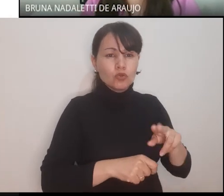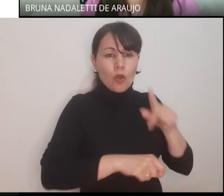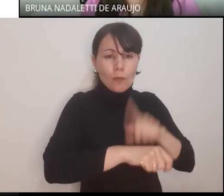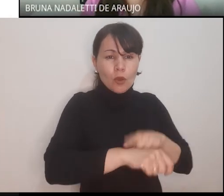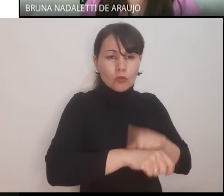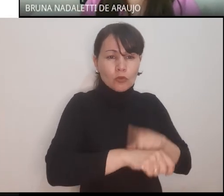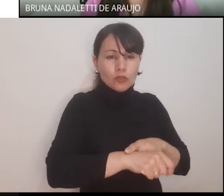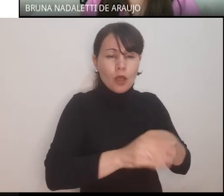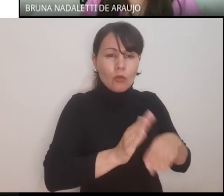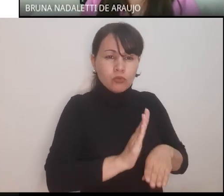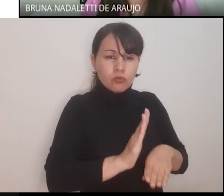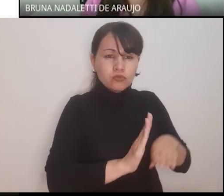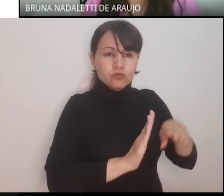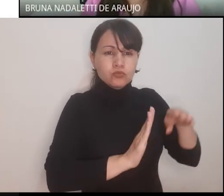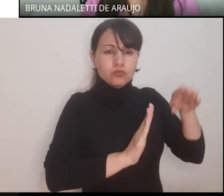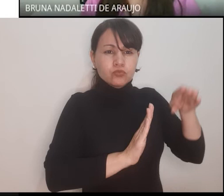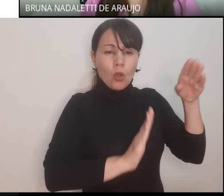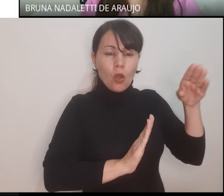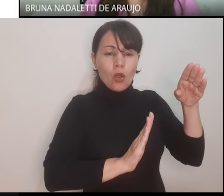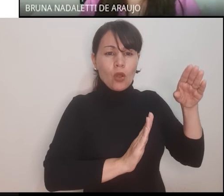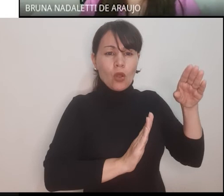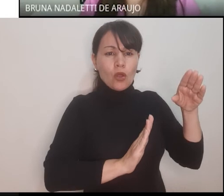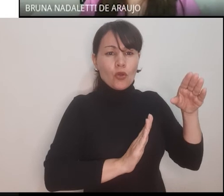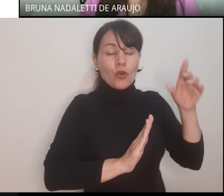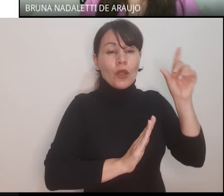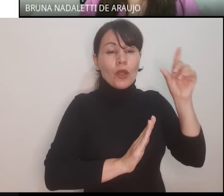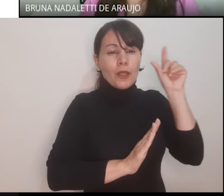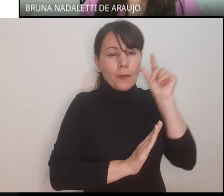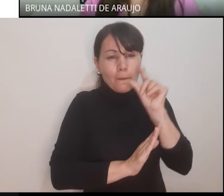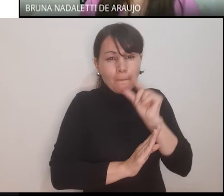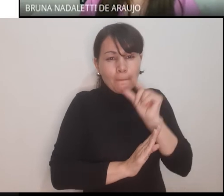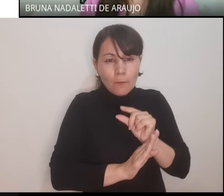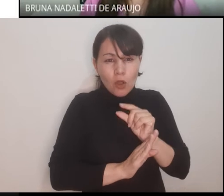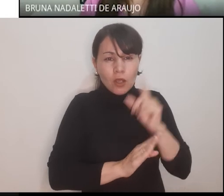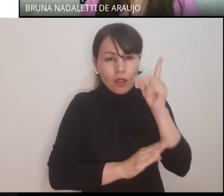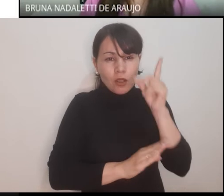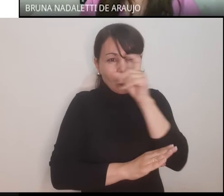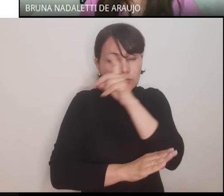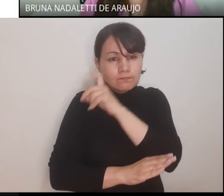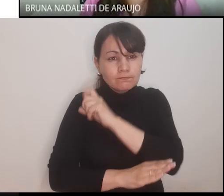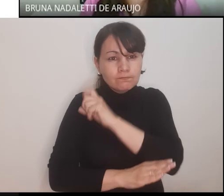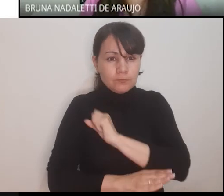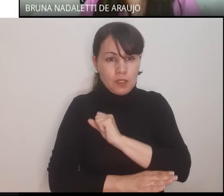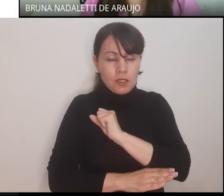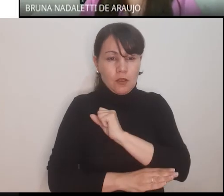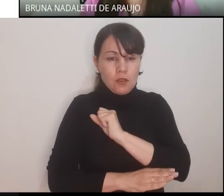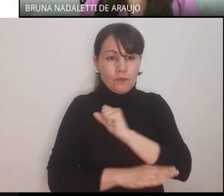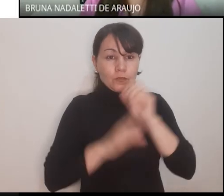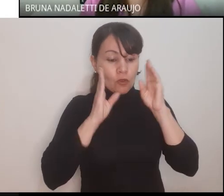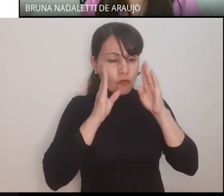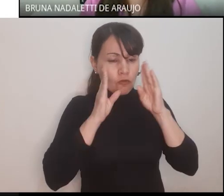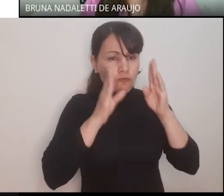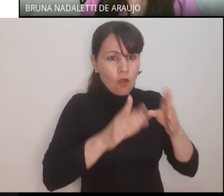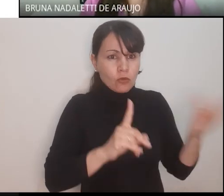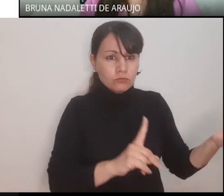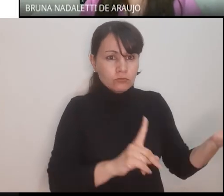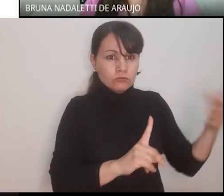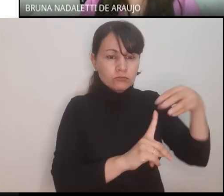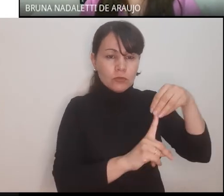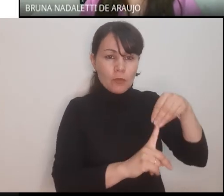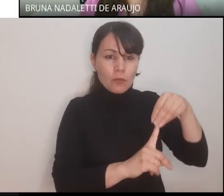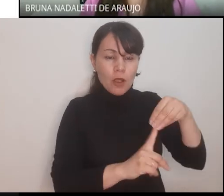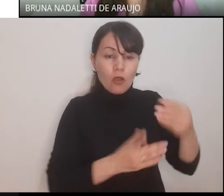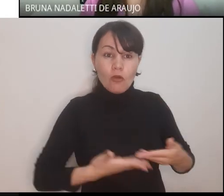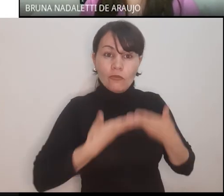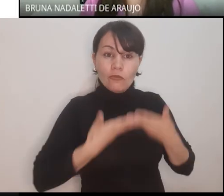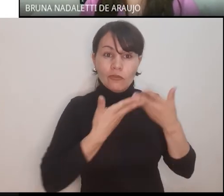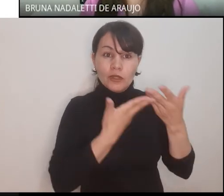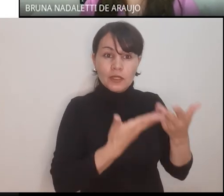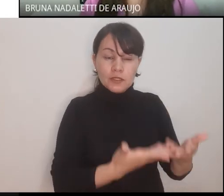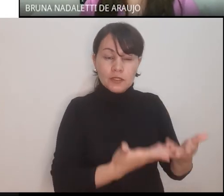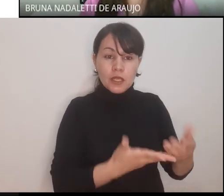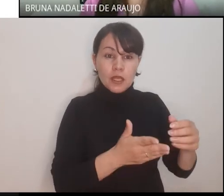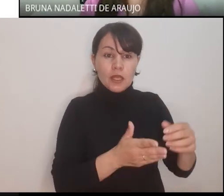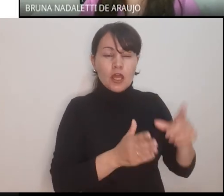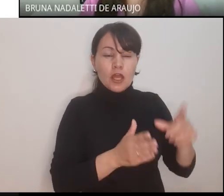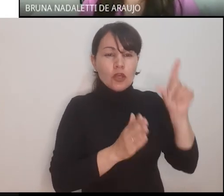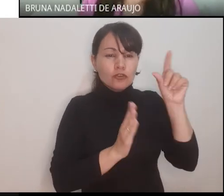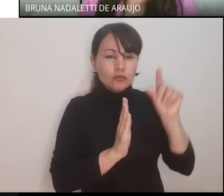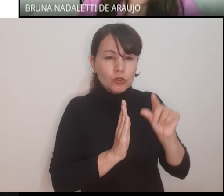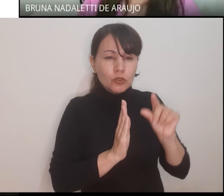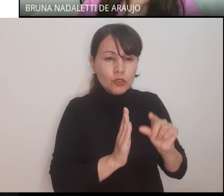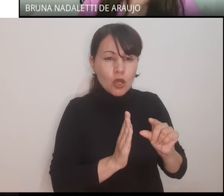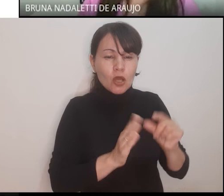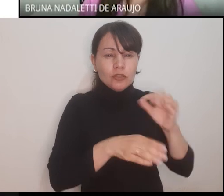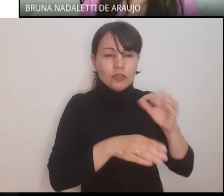taxas de complicações, visto que o nosso foco principal sempre vai ser oferecer os menores